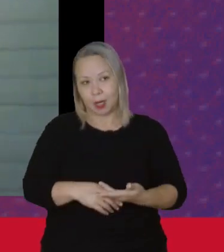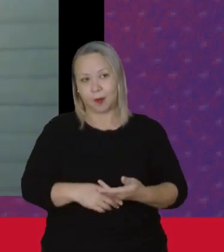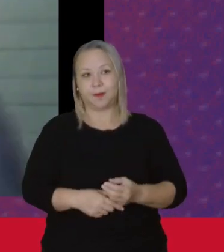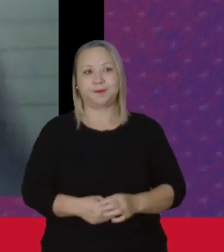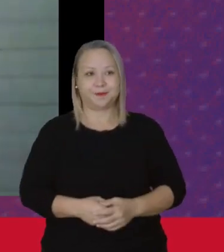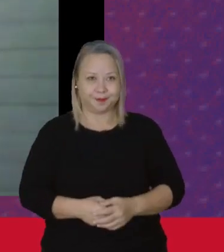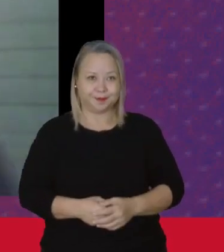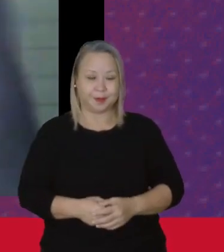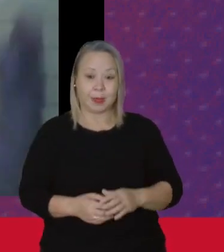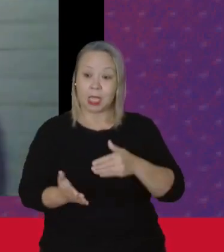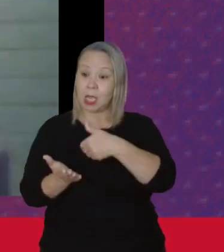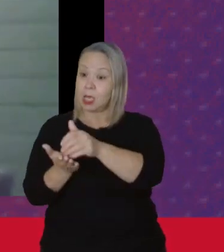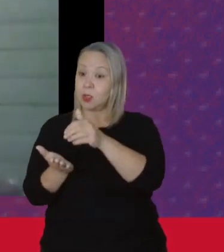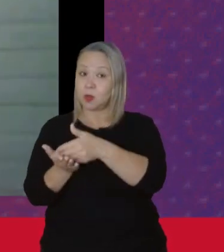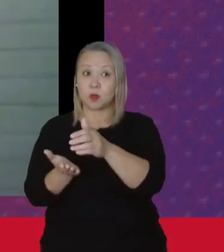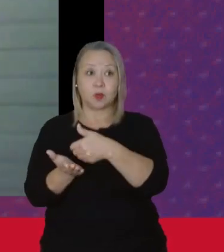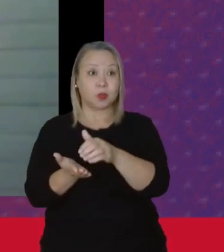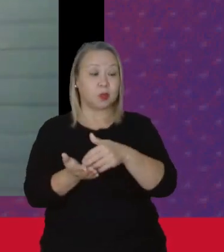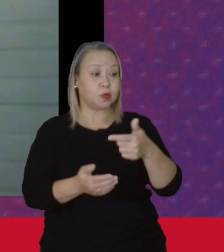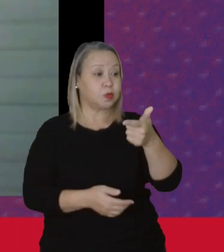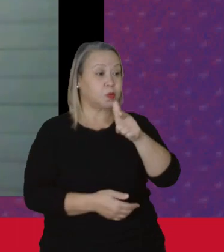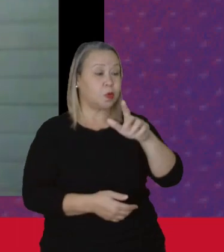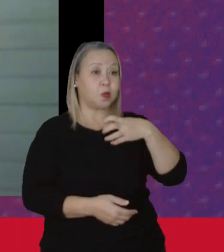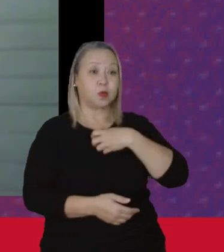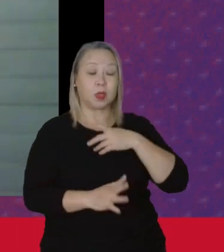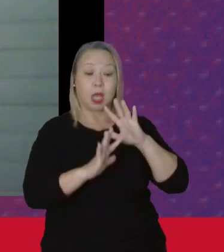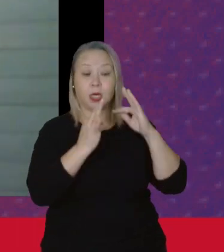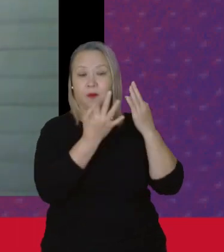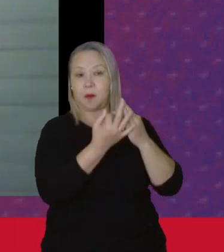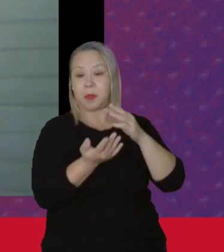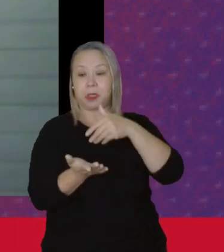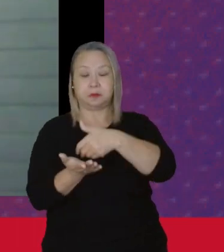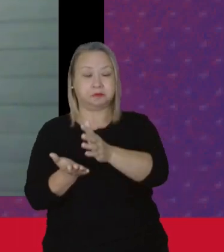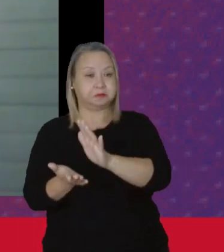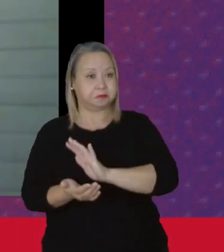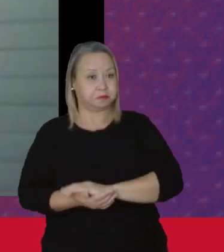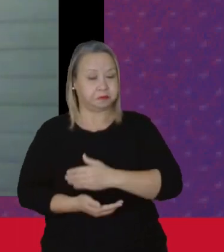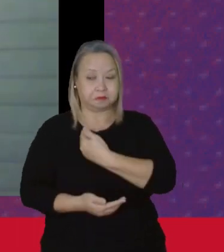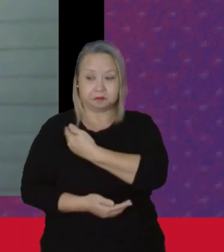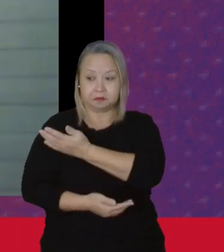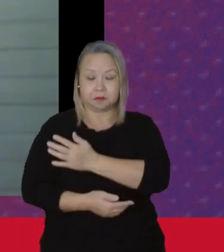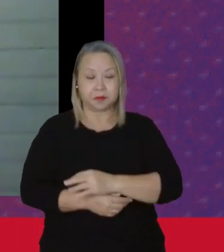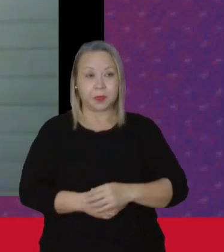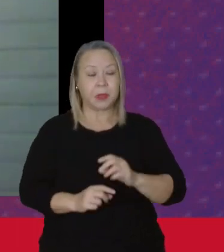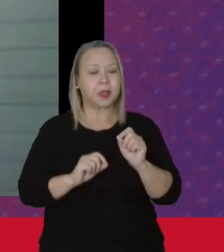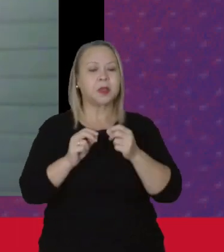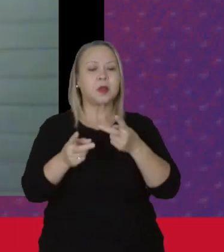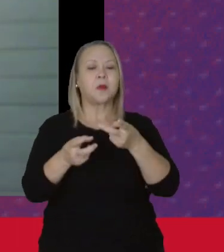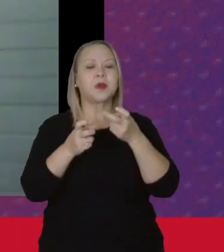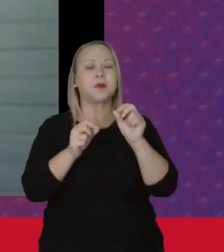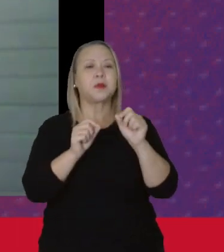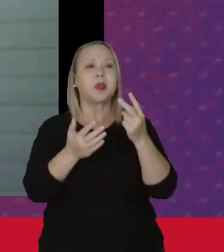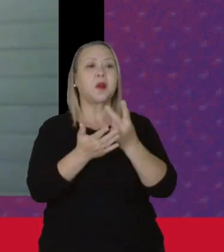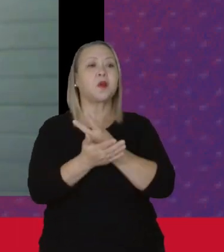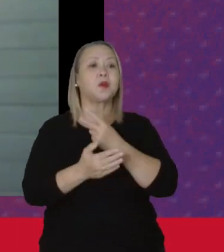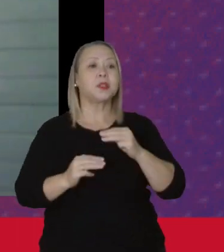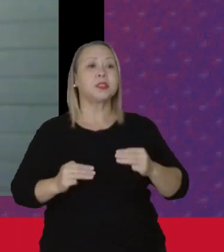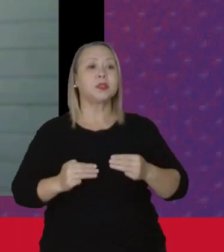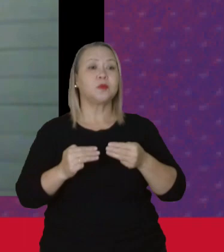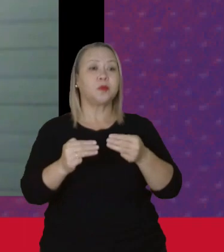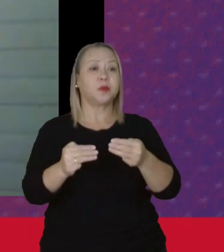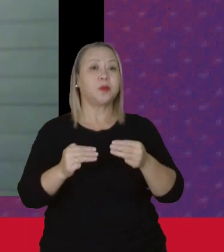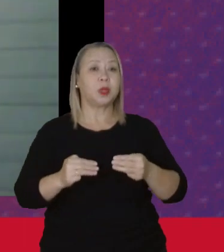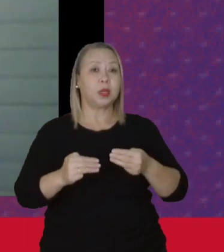Então, excluindo todas as outras formas de família, é só ver o que tem acontecido, né, no Ministério